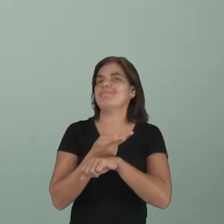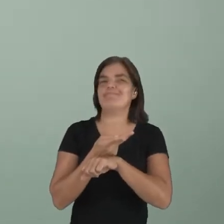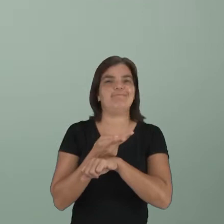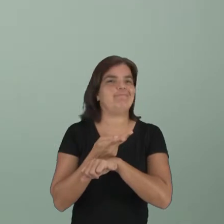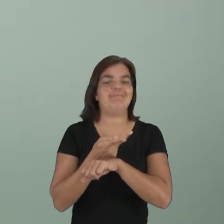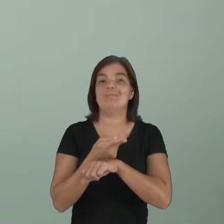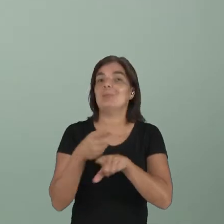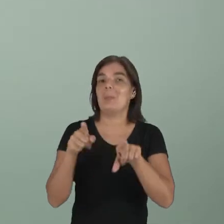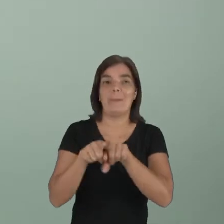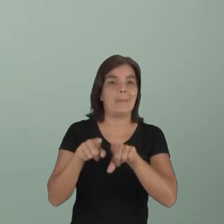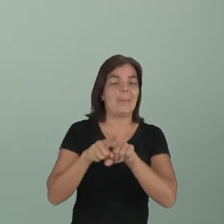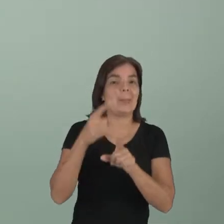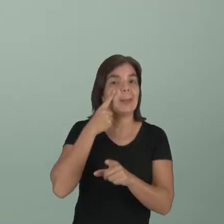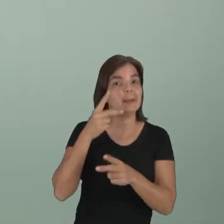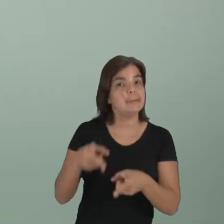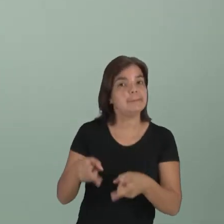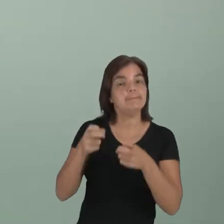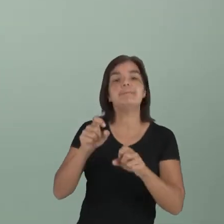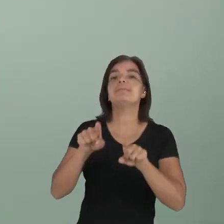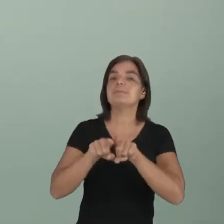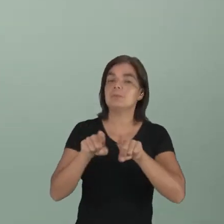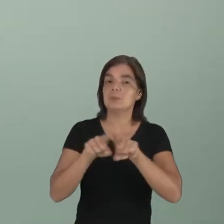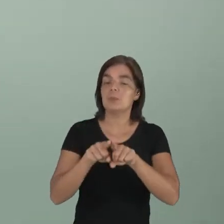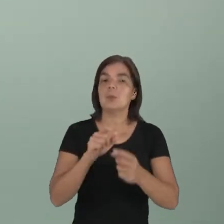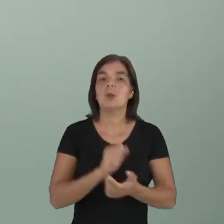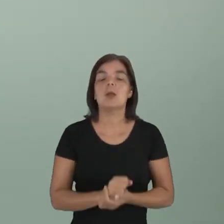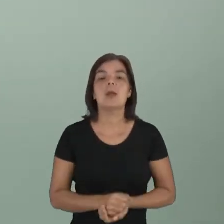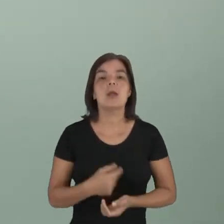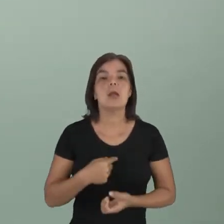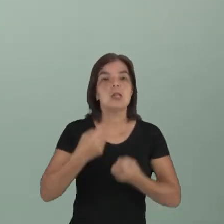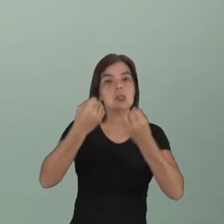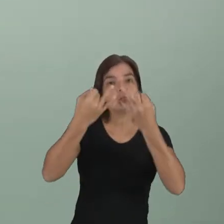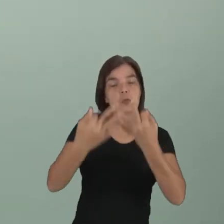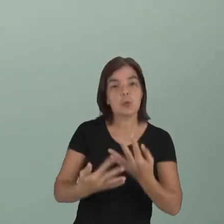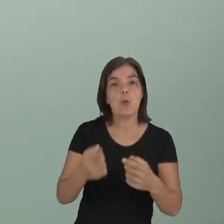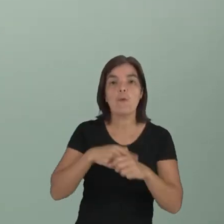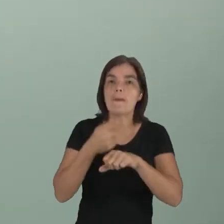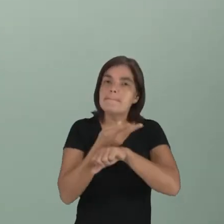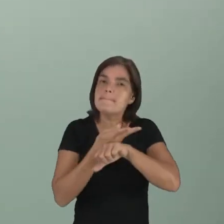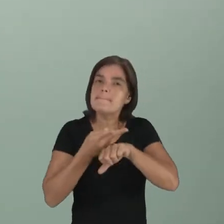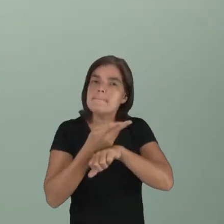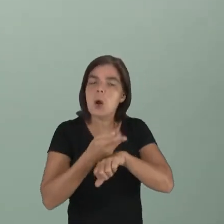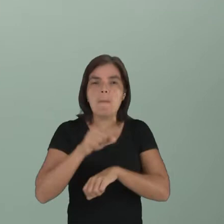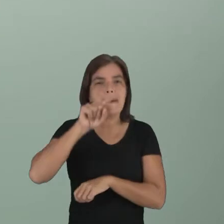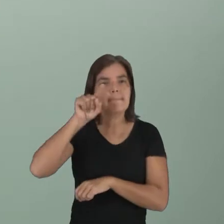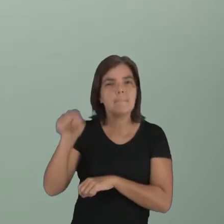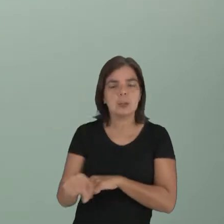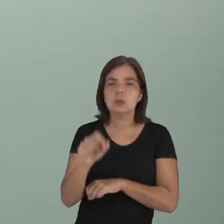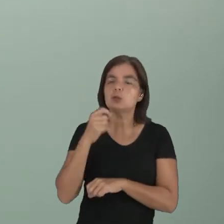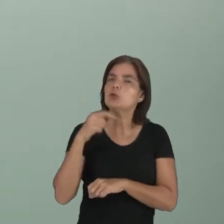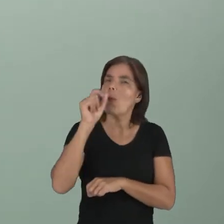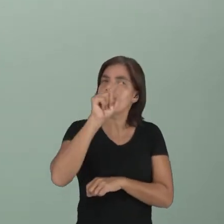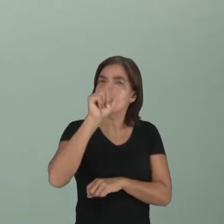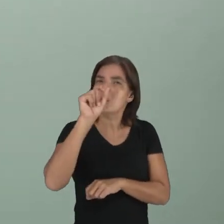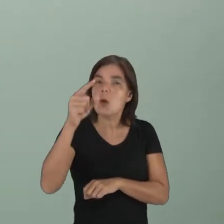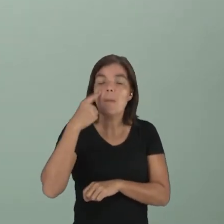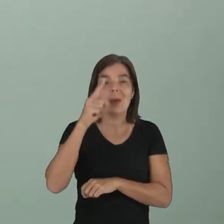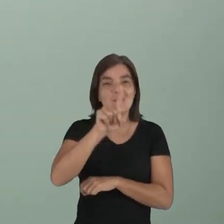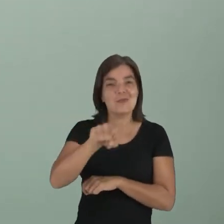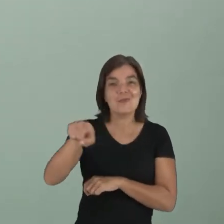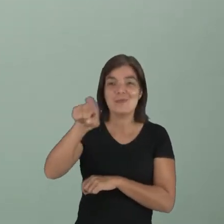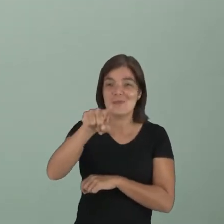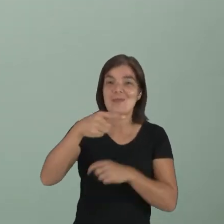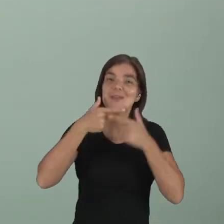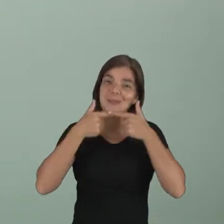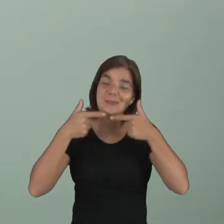Não. Aqui você observa que quando ele diz, vou caçar mais de 1 milhão de vagalumes por aí para te ver